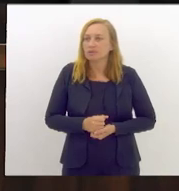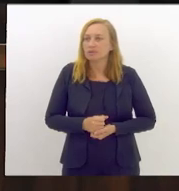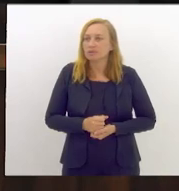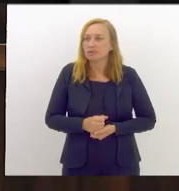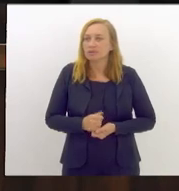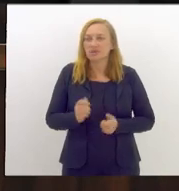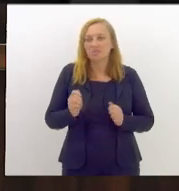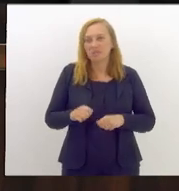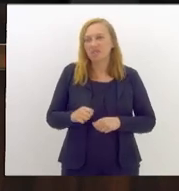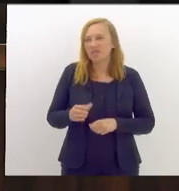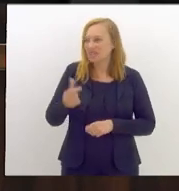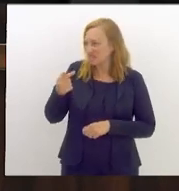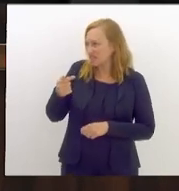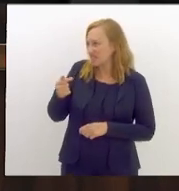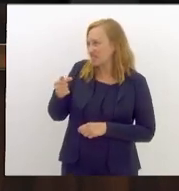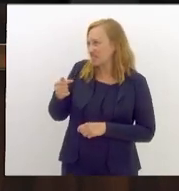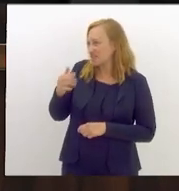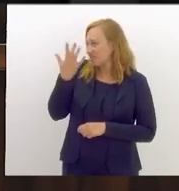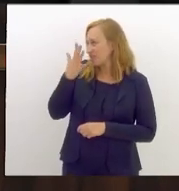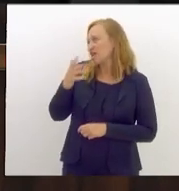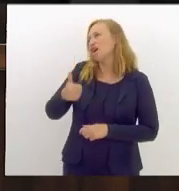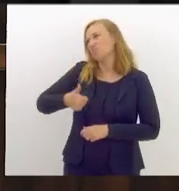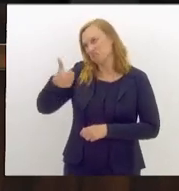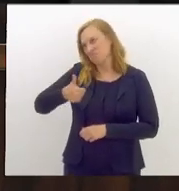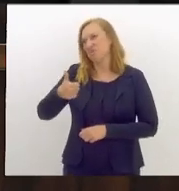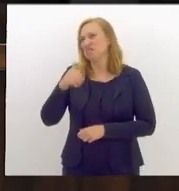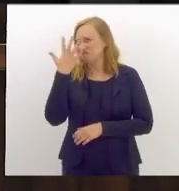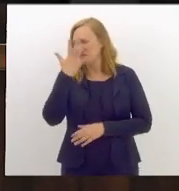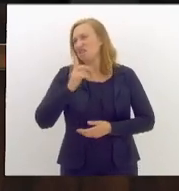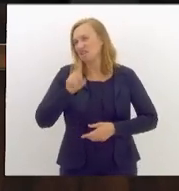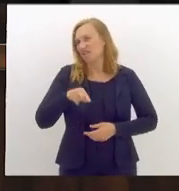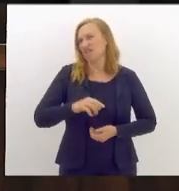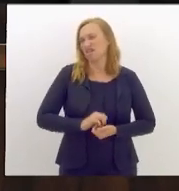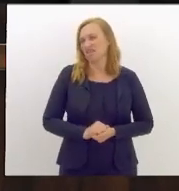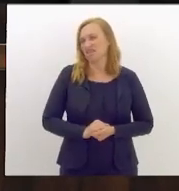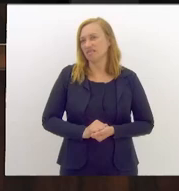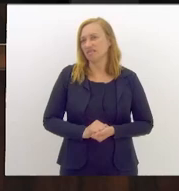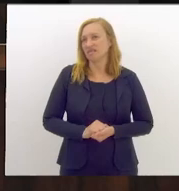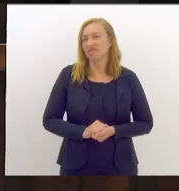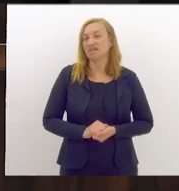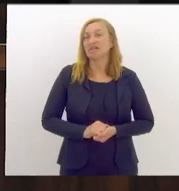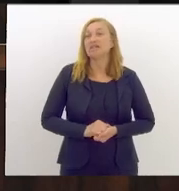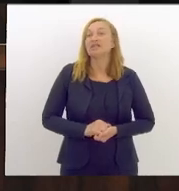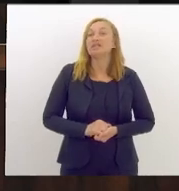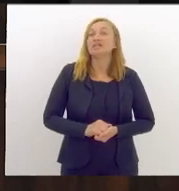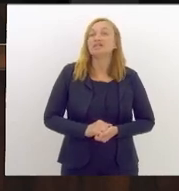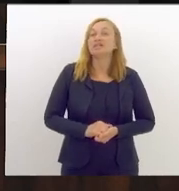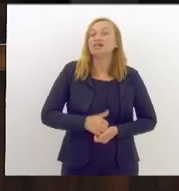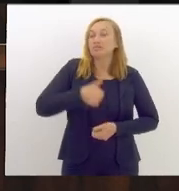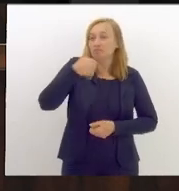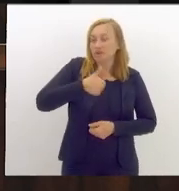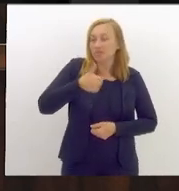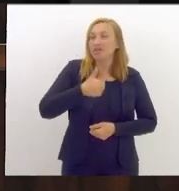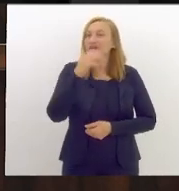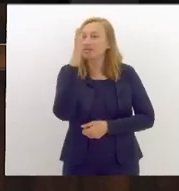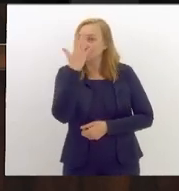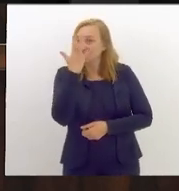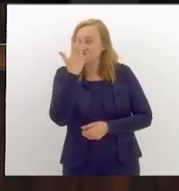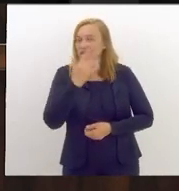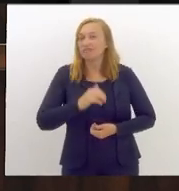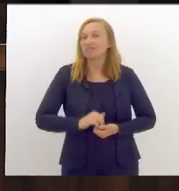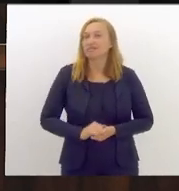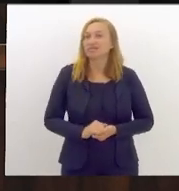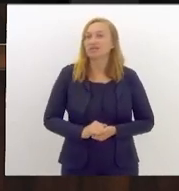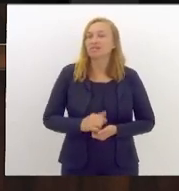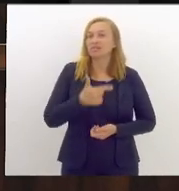pode ser dia 7 de Fevereiro tem que ser primeiro de fevereiro né se realizará no dia primeiro de fevereiro